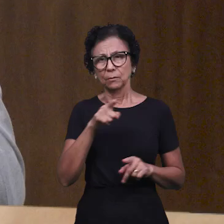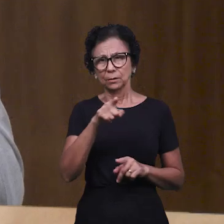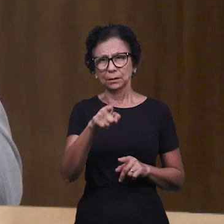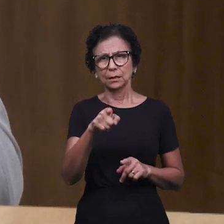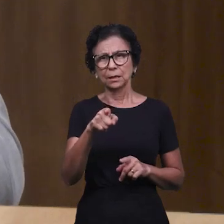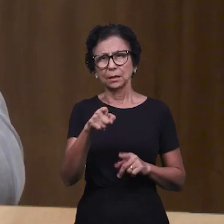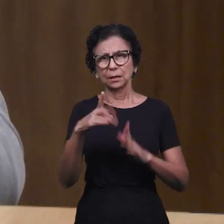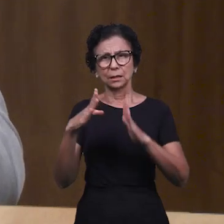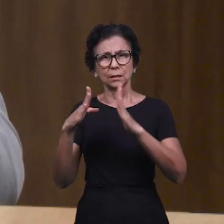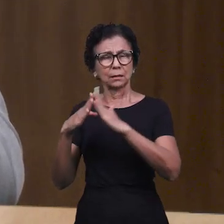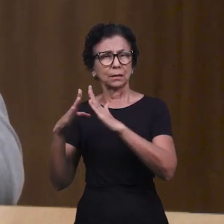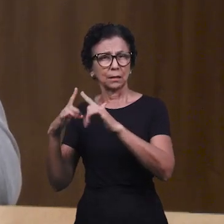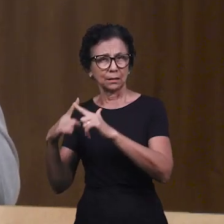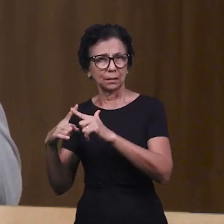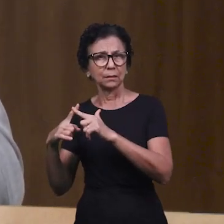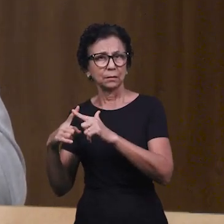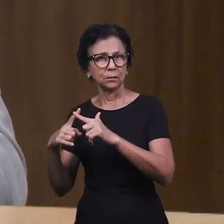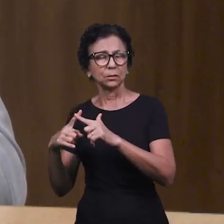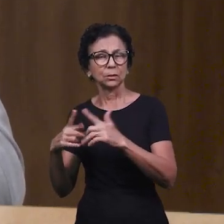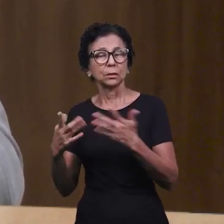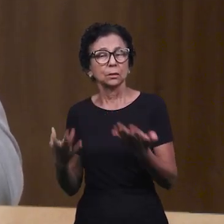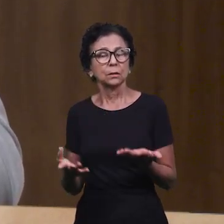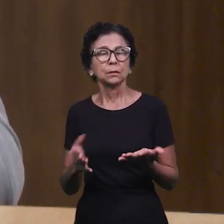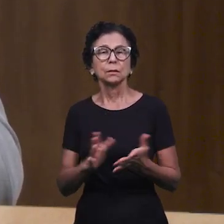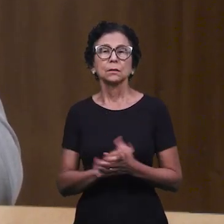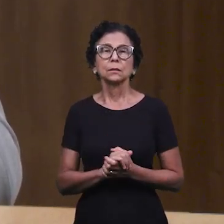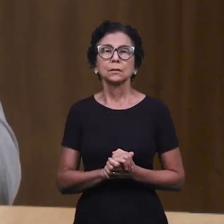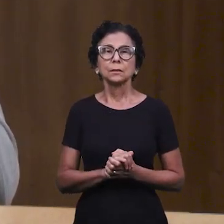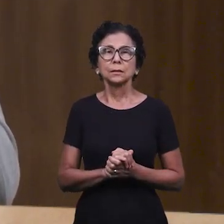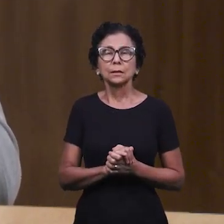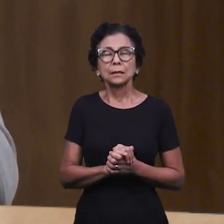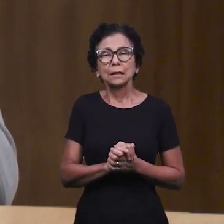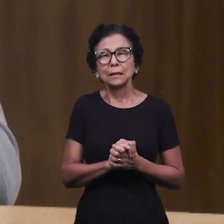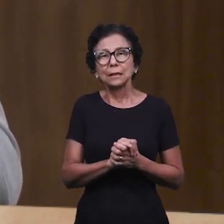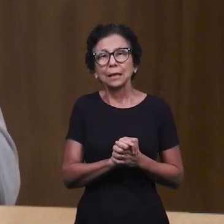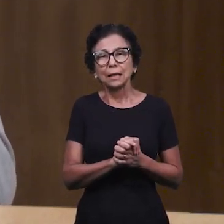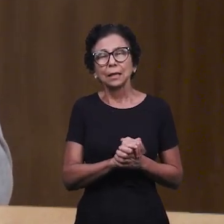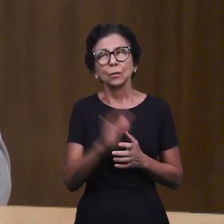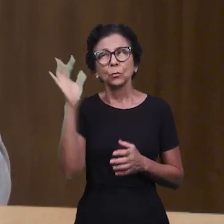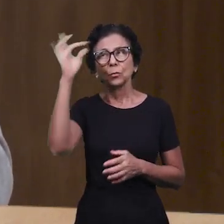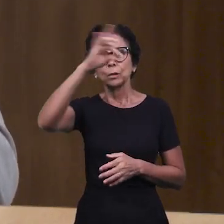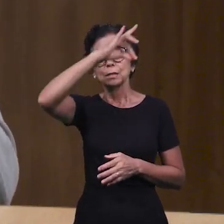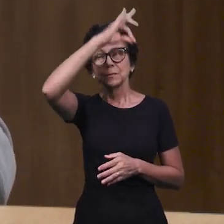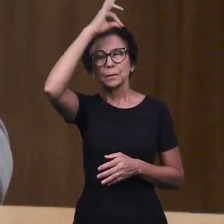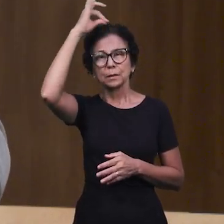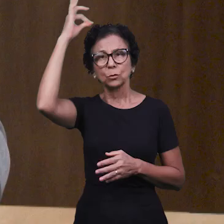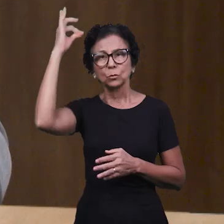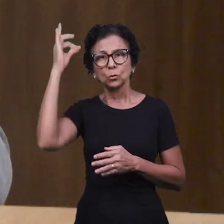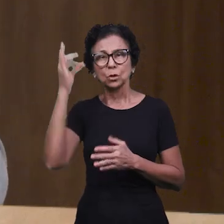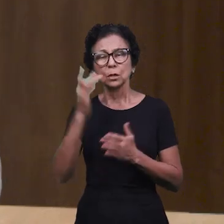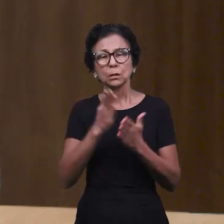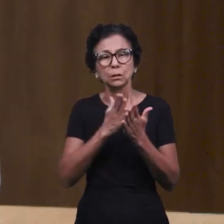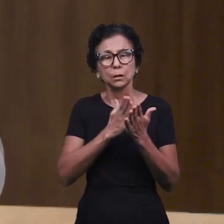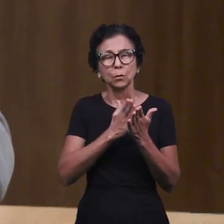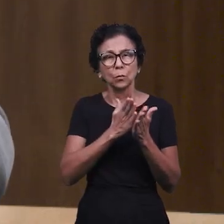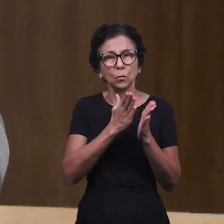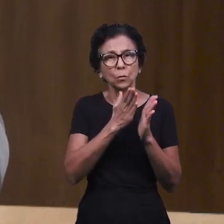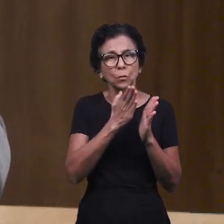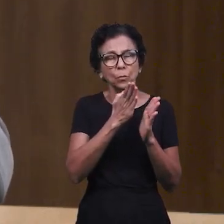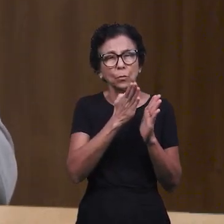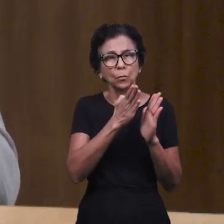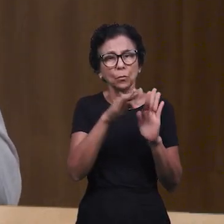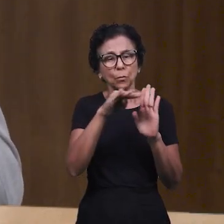uma linha dirigida pelo Espírito Santo, que no momento que nós estudamos as 7 cartas, nós vemos claramente essa traição ao projeto,